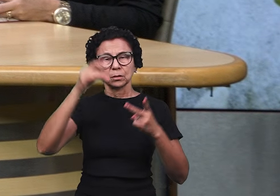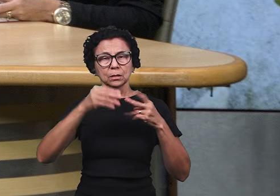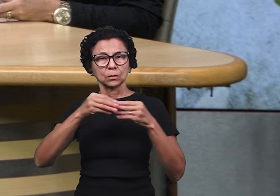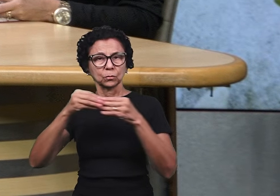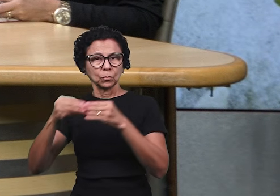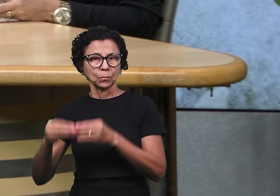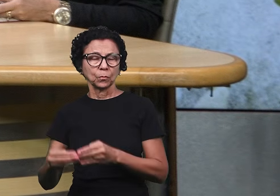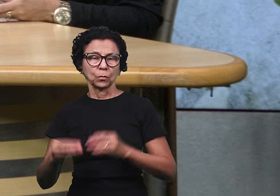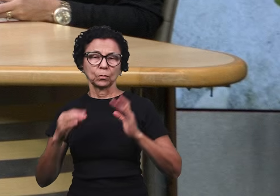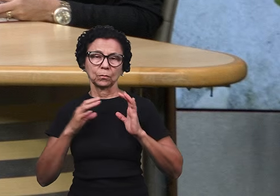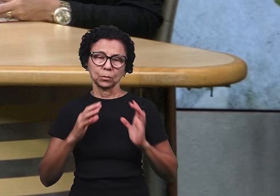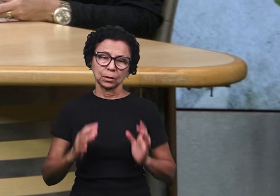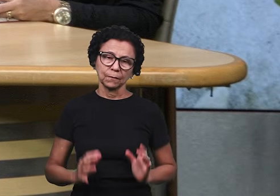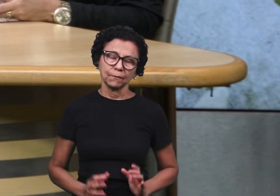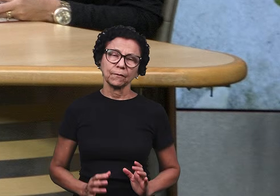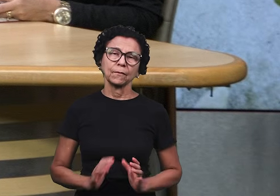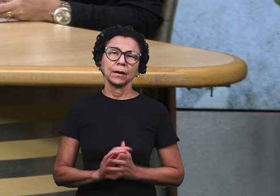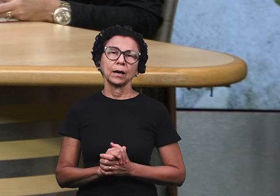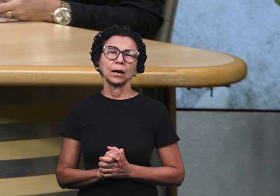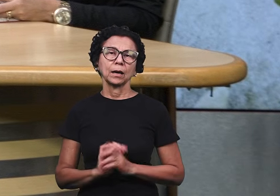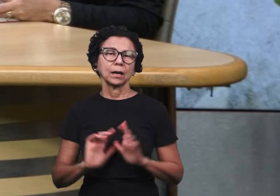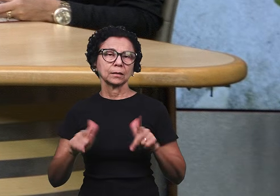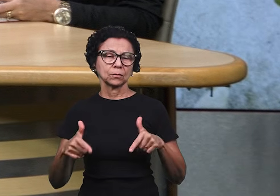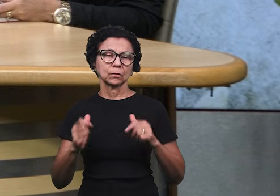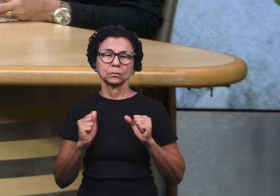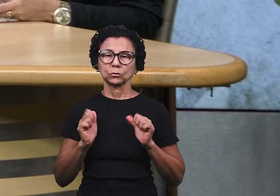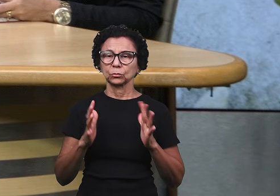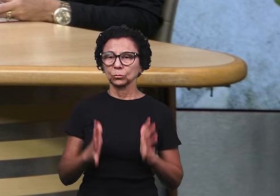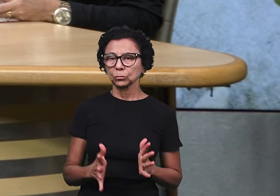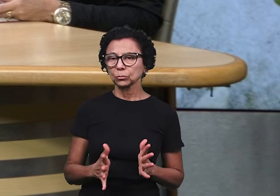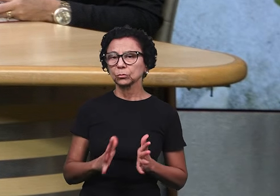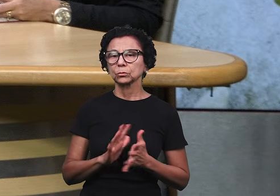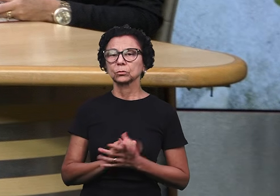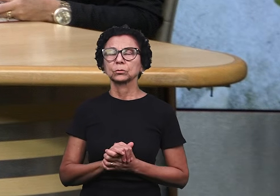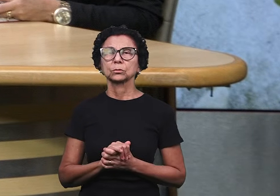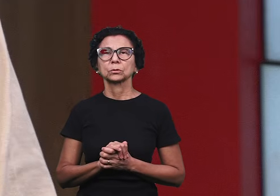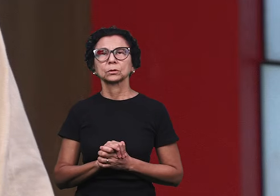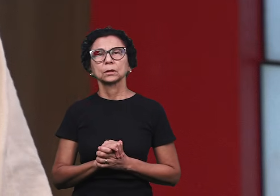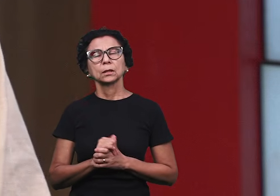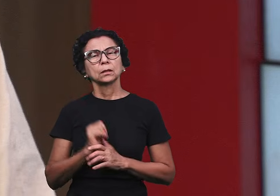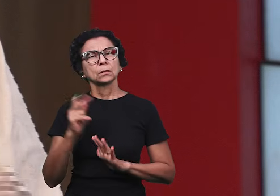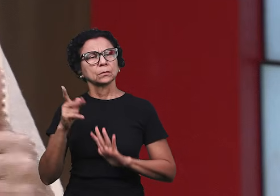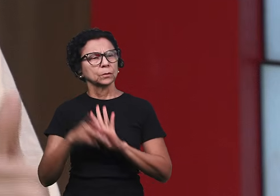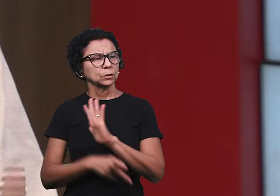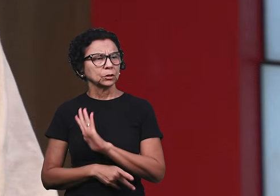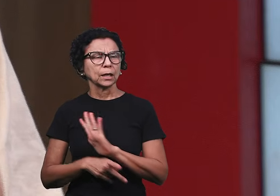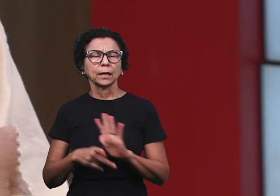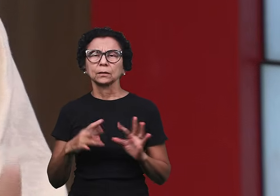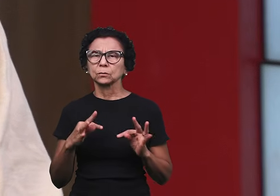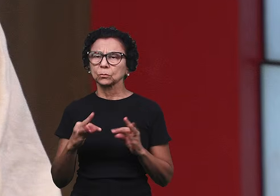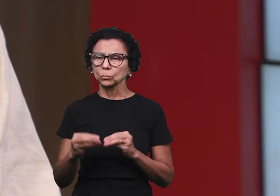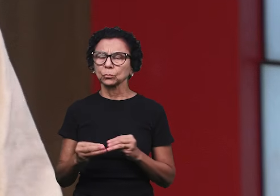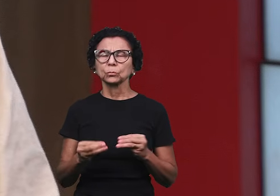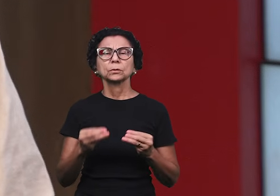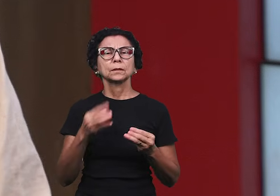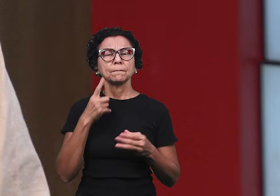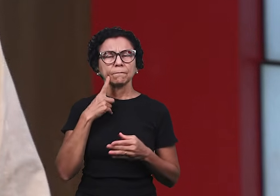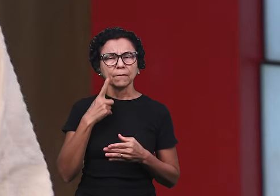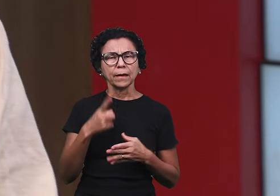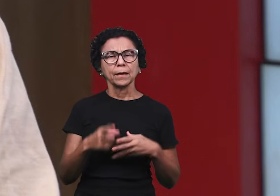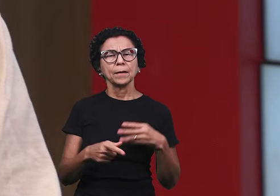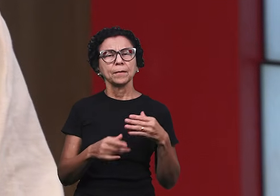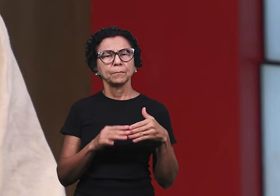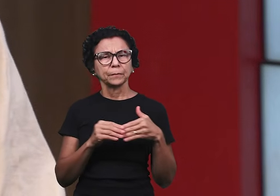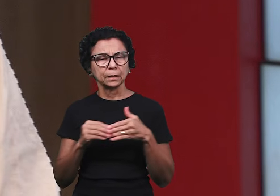nossa vida, que conduz o nosso comportamento, a nossa forma de falar, as nossas ações, os nossos sonhos, os nossos projetos. Quando o